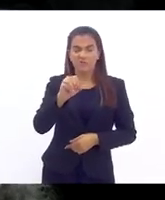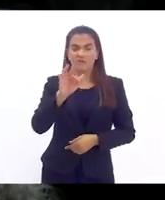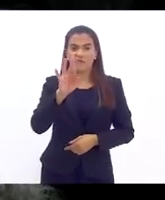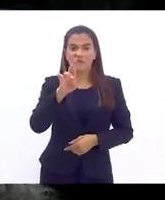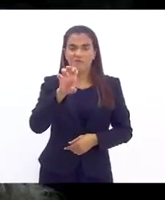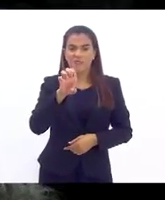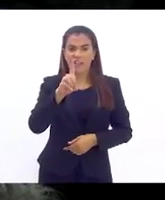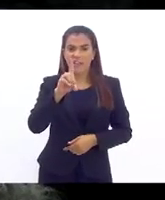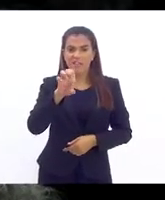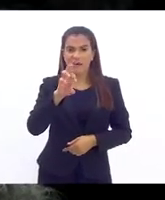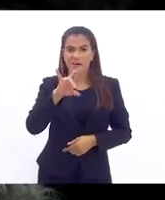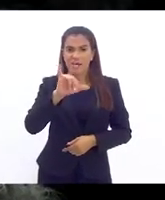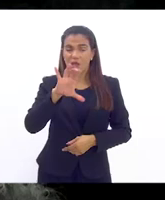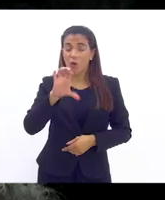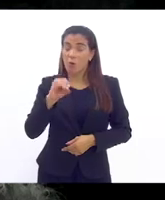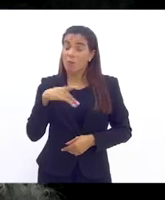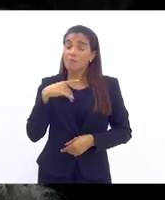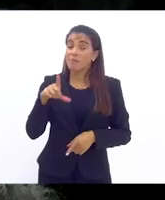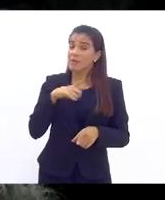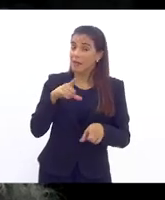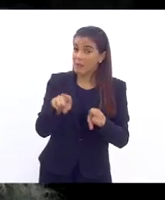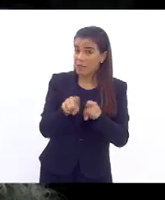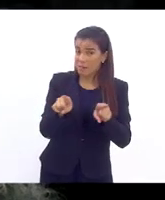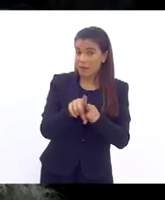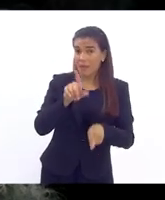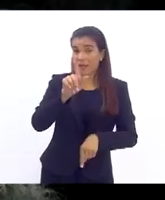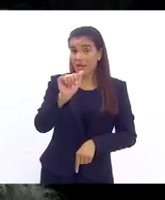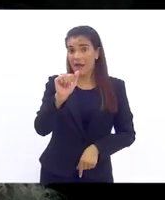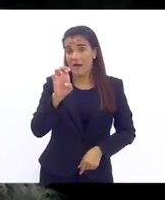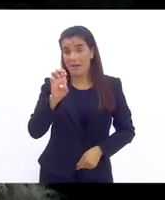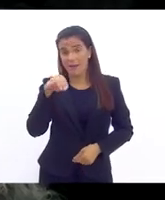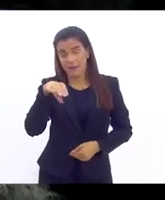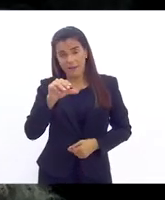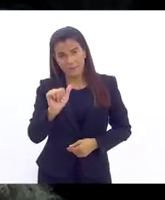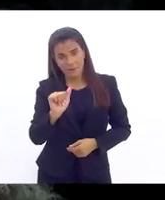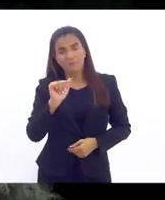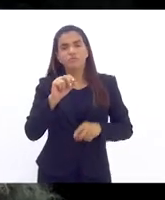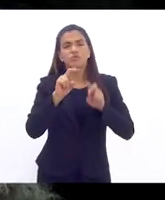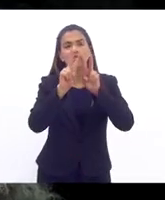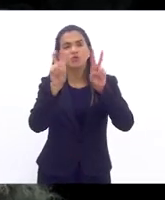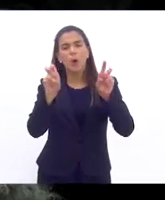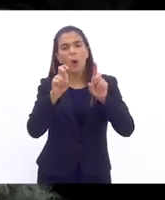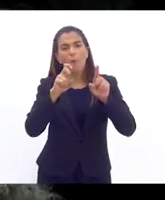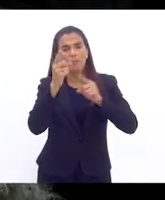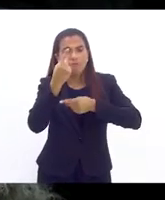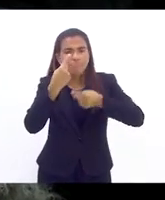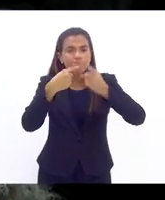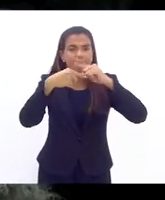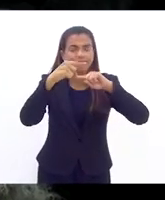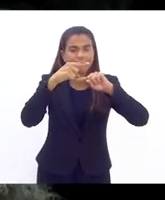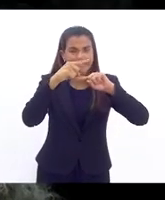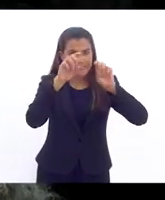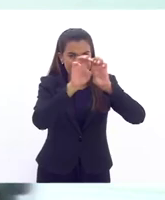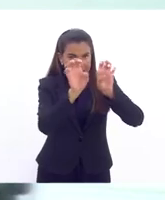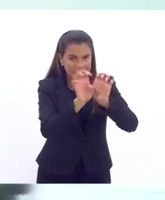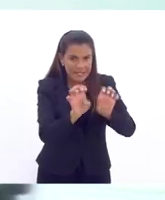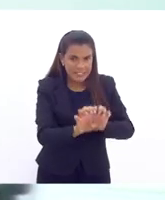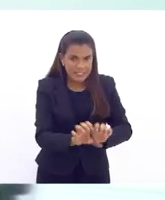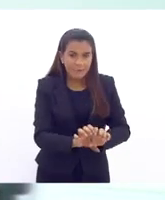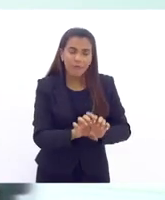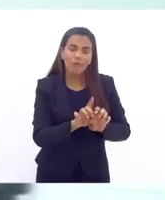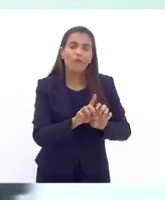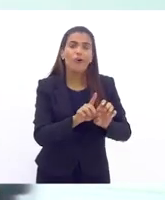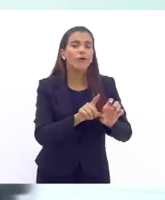no gaima o gaema por uma reestruturação do procurador-geral de Justiça Gama